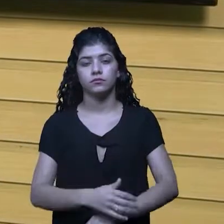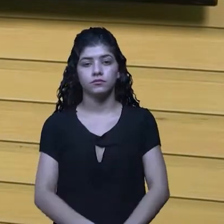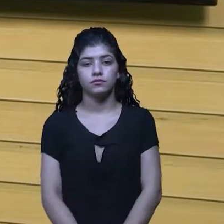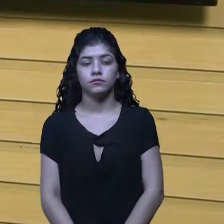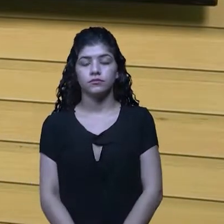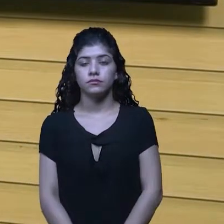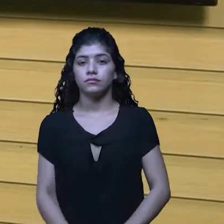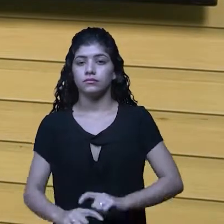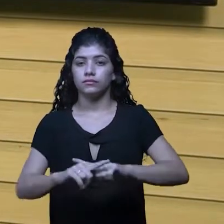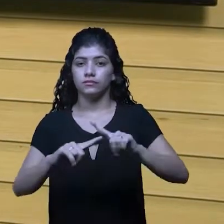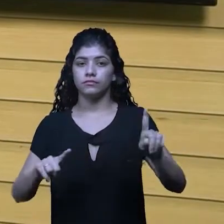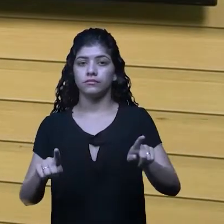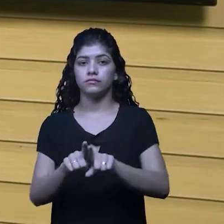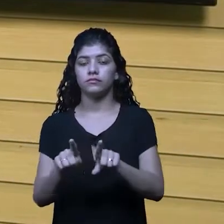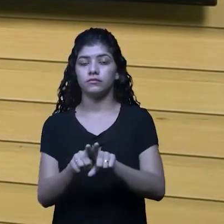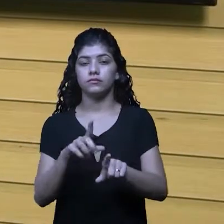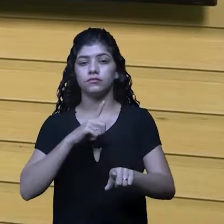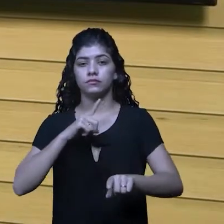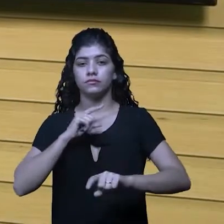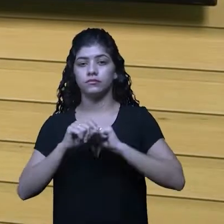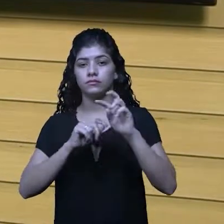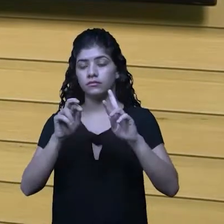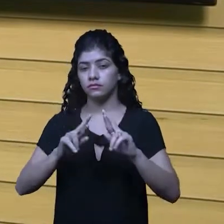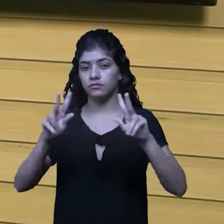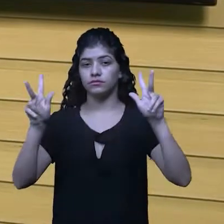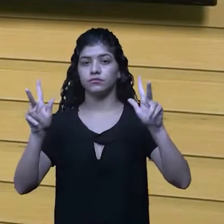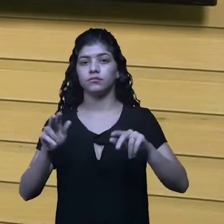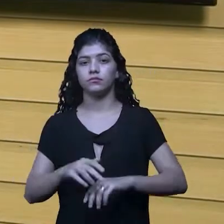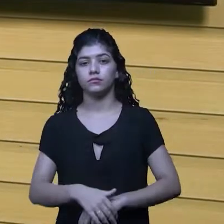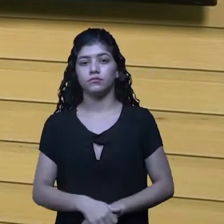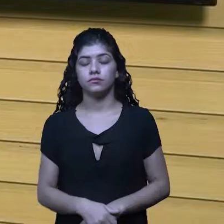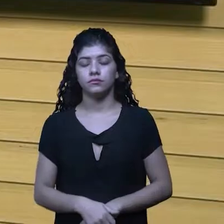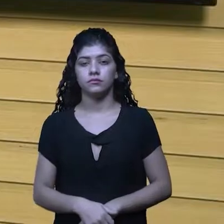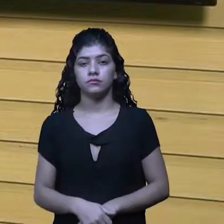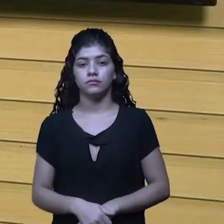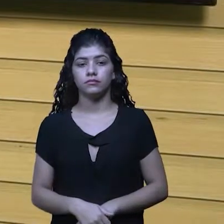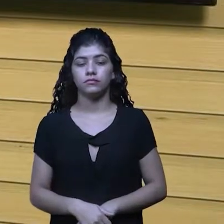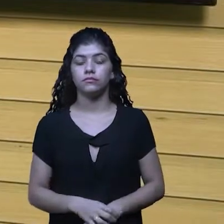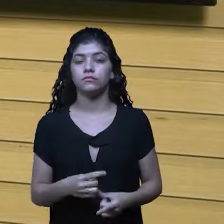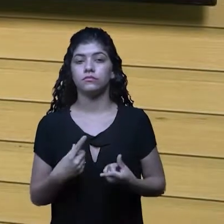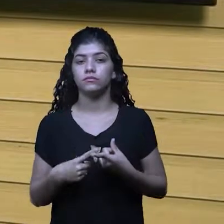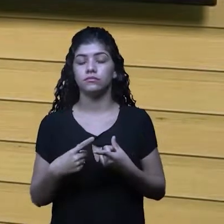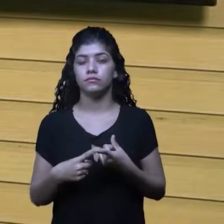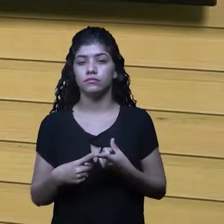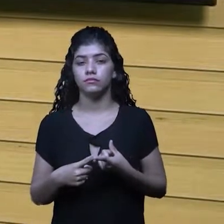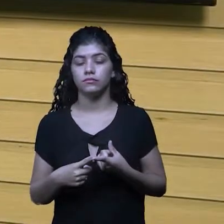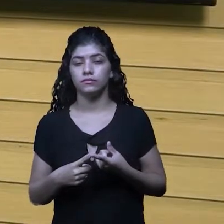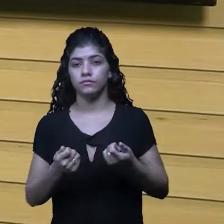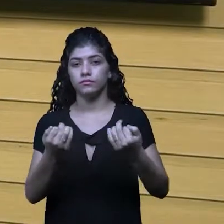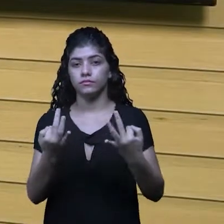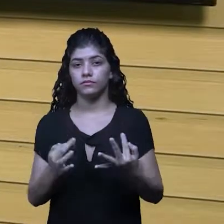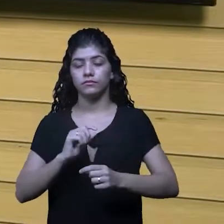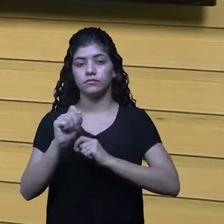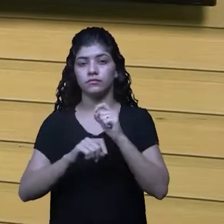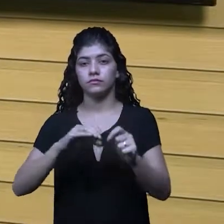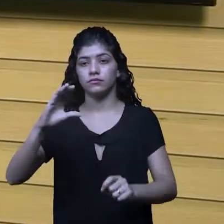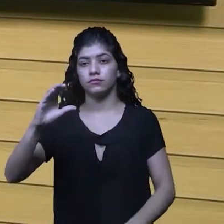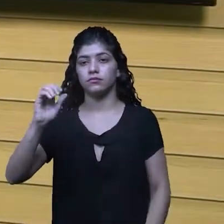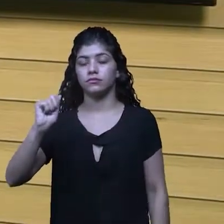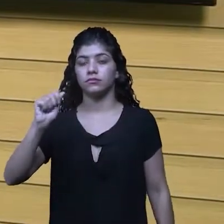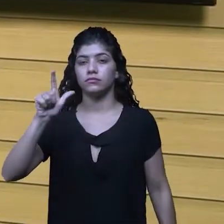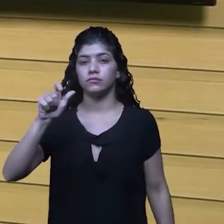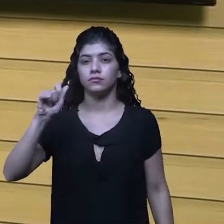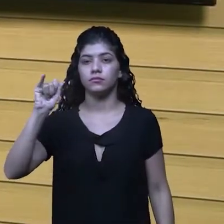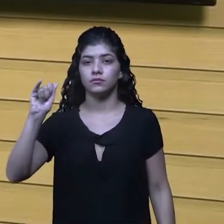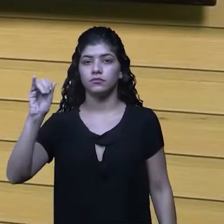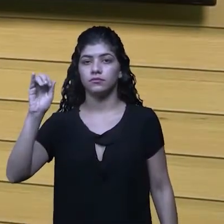iguais, tá? Mas aqui a gente vai tratar de forma diferente. Por quê? Porque vamos tratar a calibração